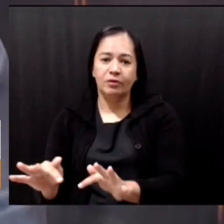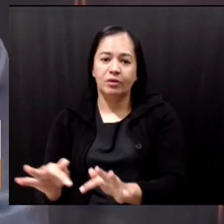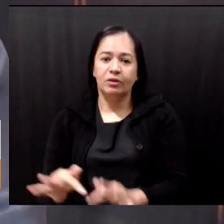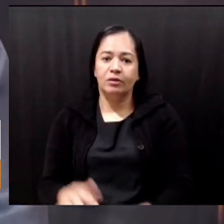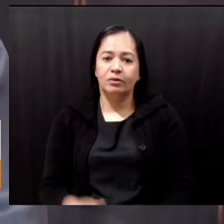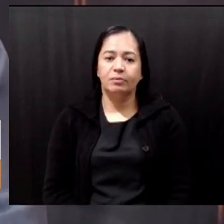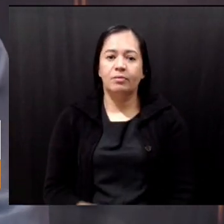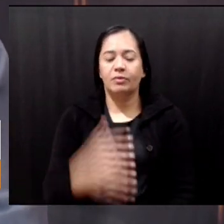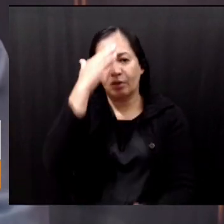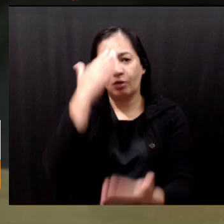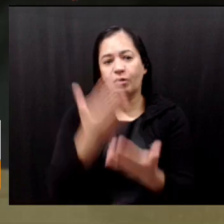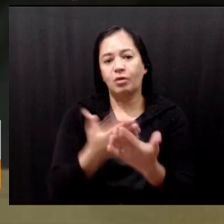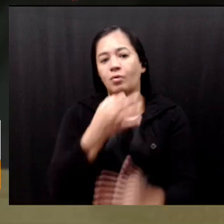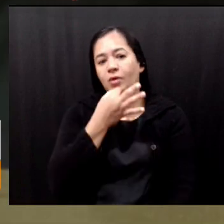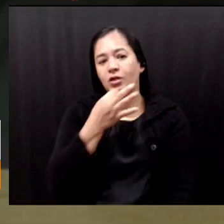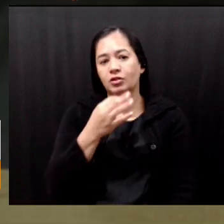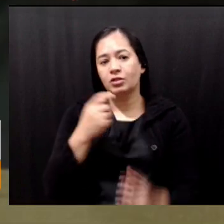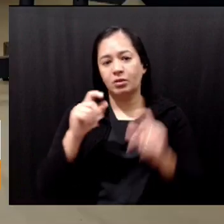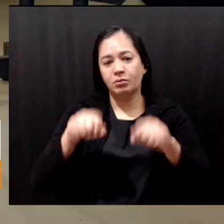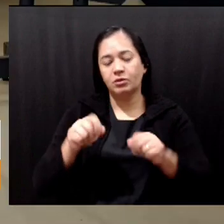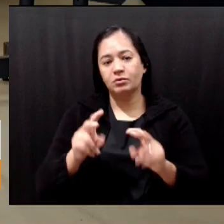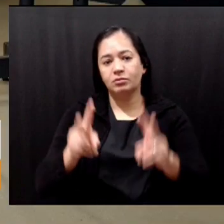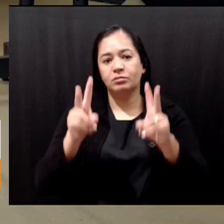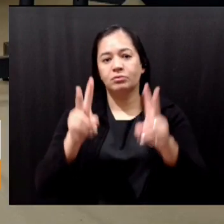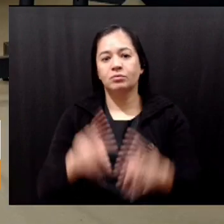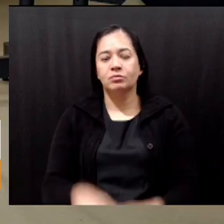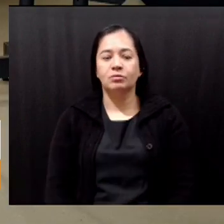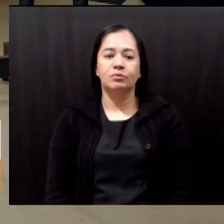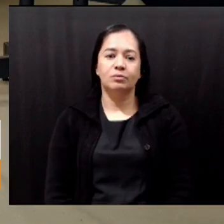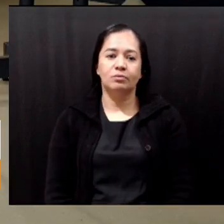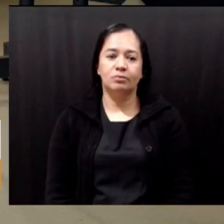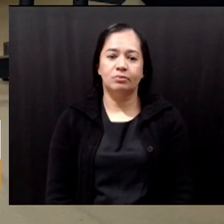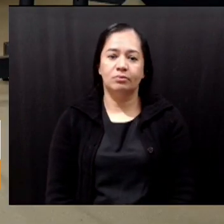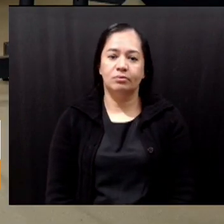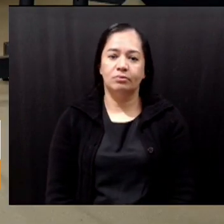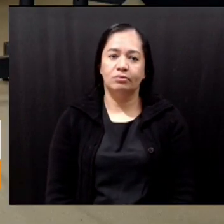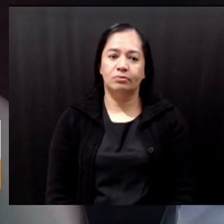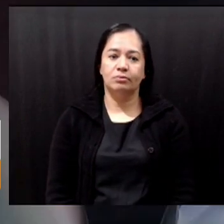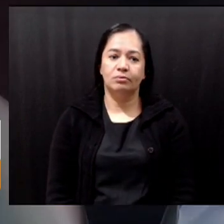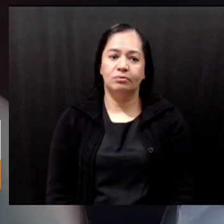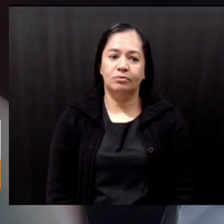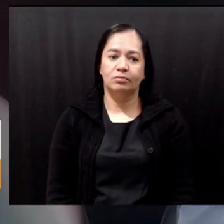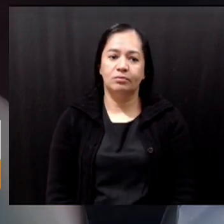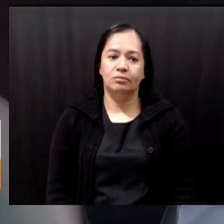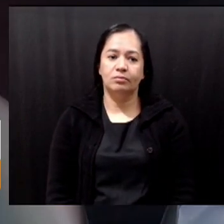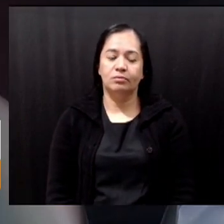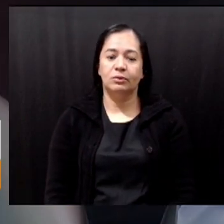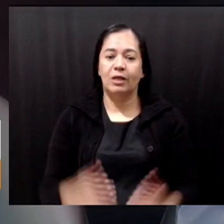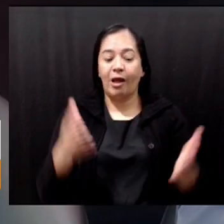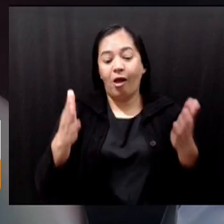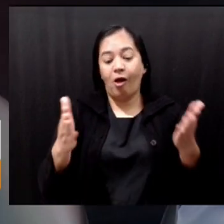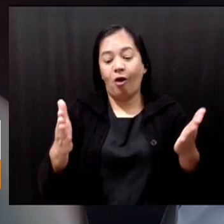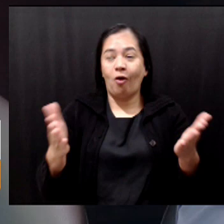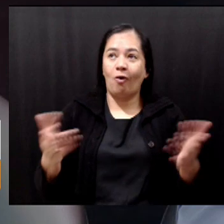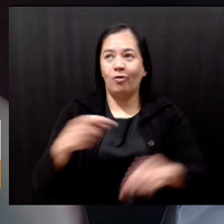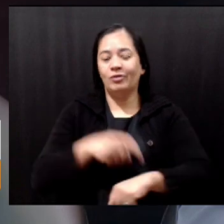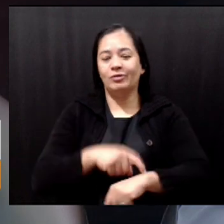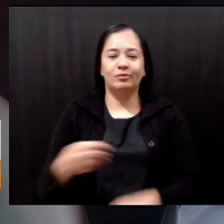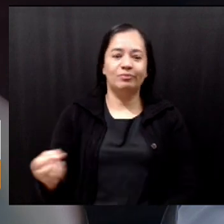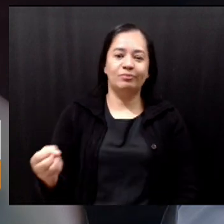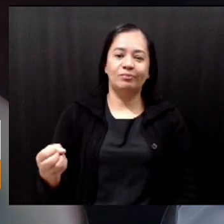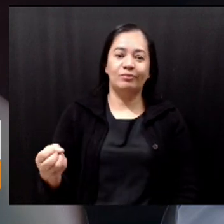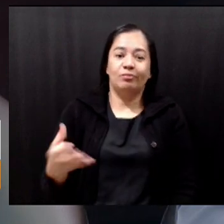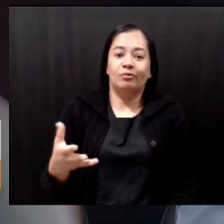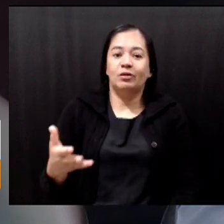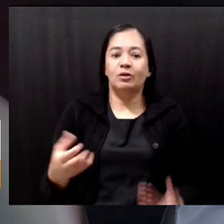ir mantendo. Renan. Bom, tempos modernos, né, e aí a Muito. gente, será que a gente só